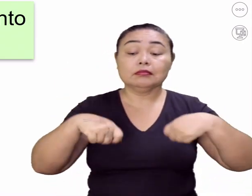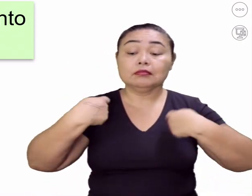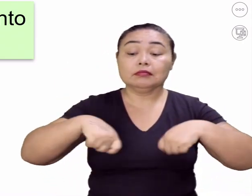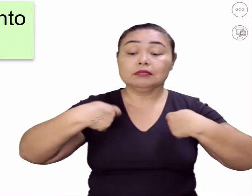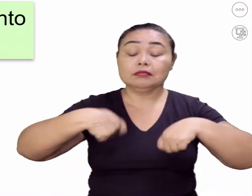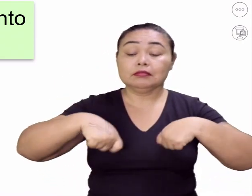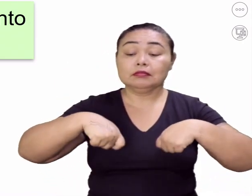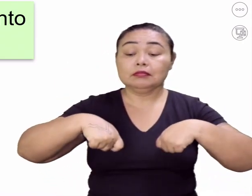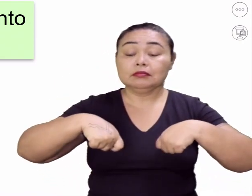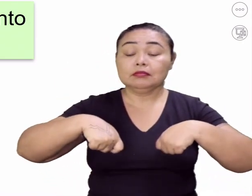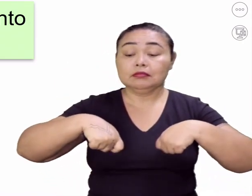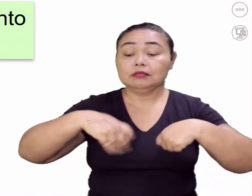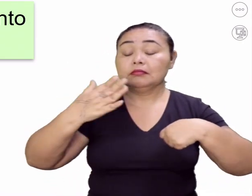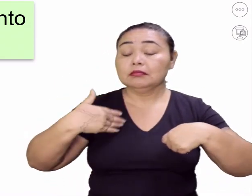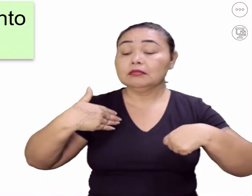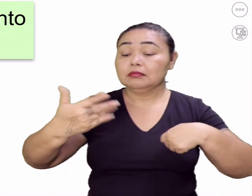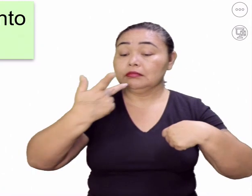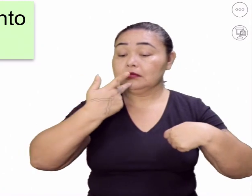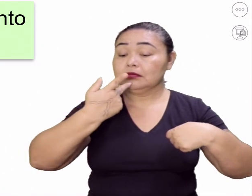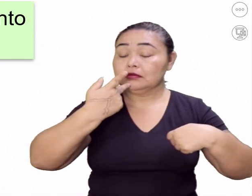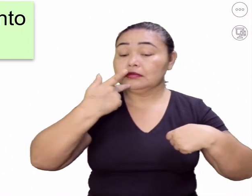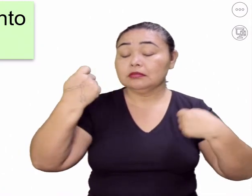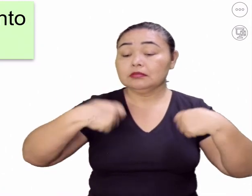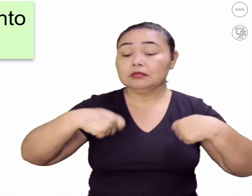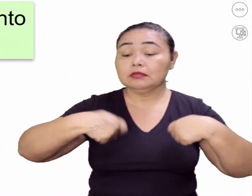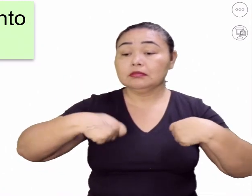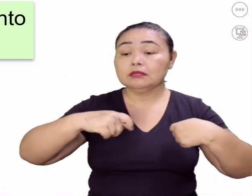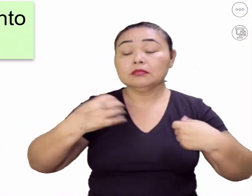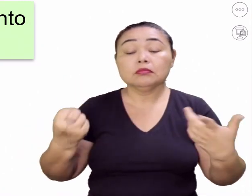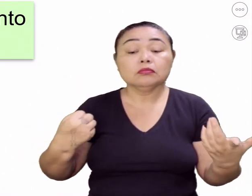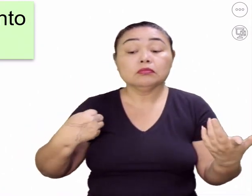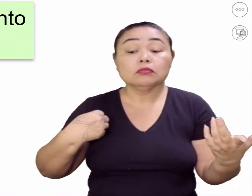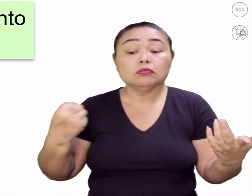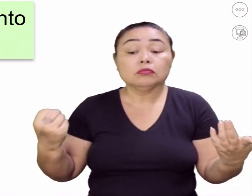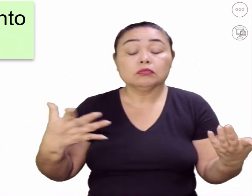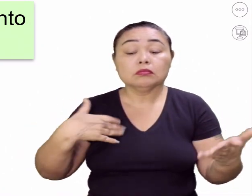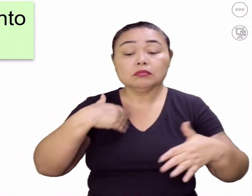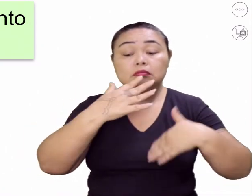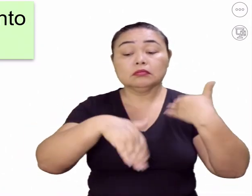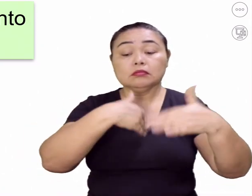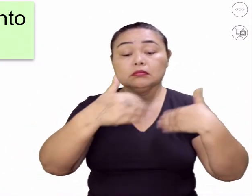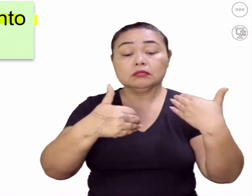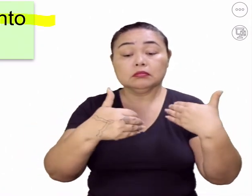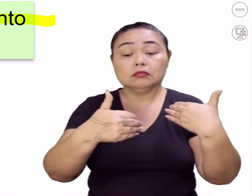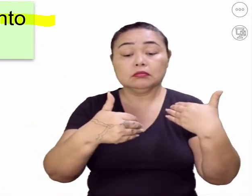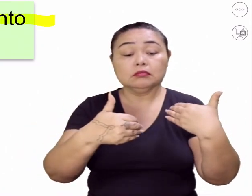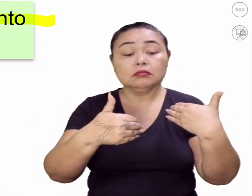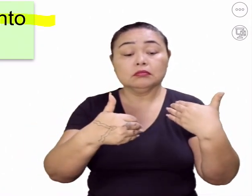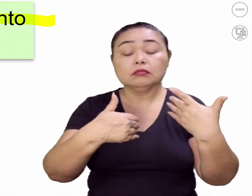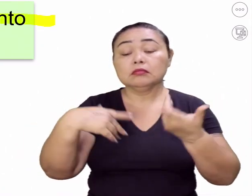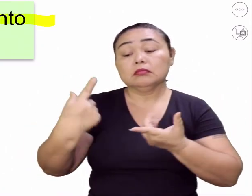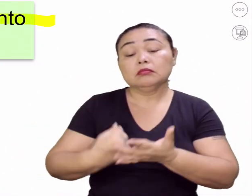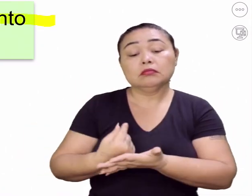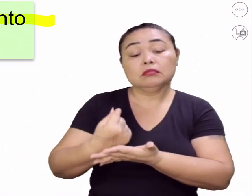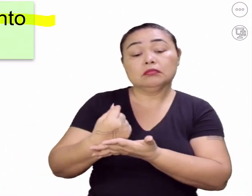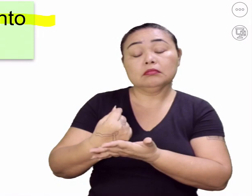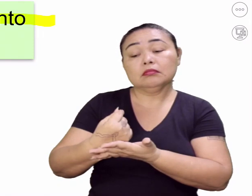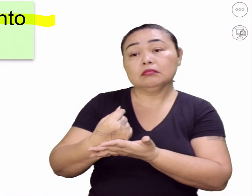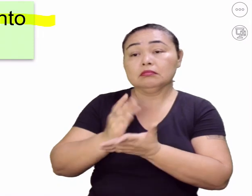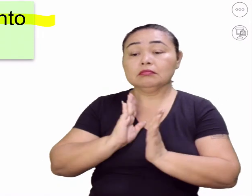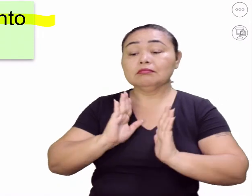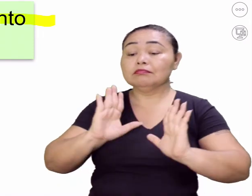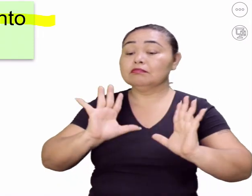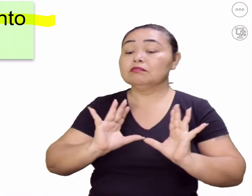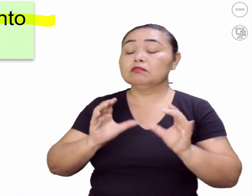traçar, como iniciamos falando, né? A gente precisa de novos modelos de desenvolvimento econômico